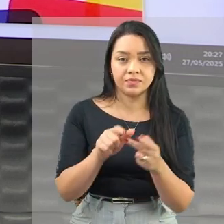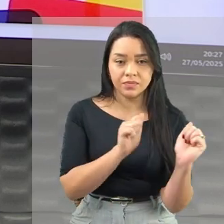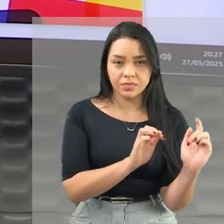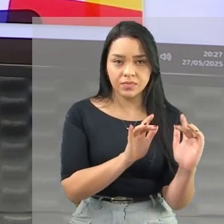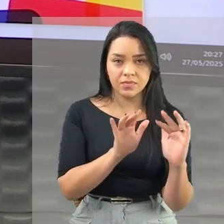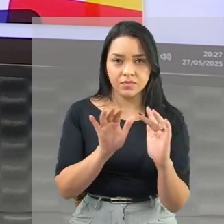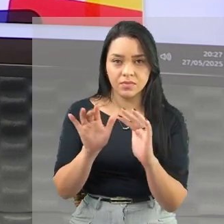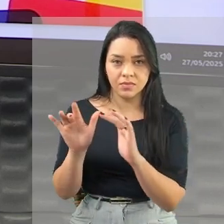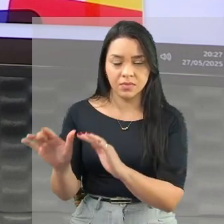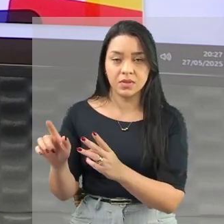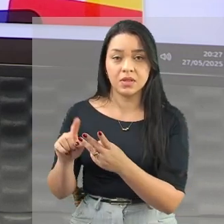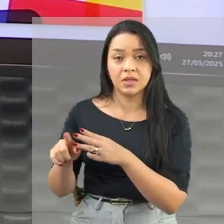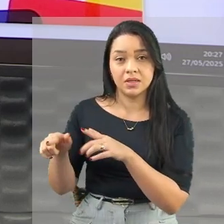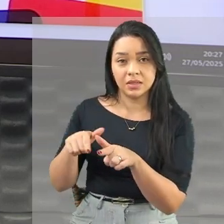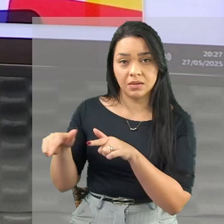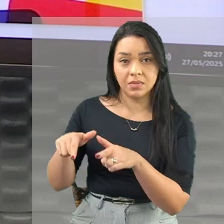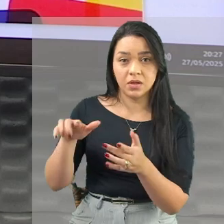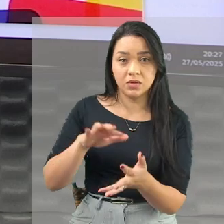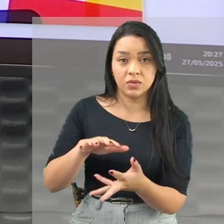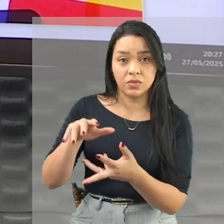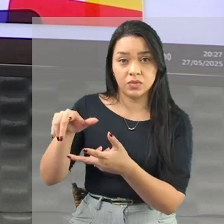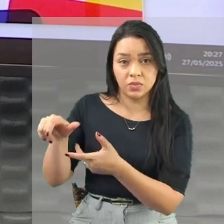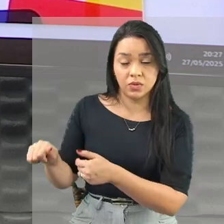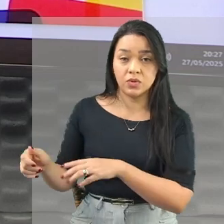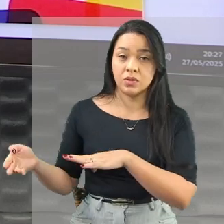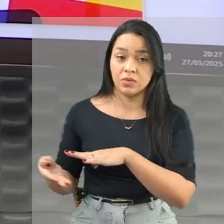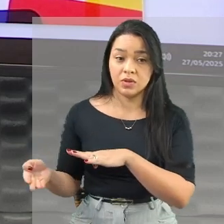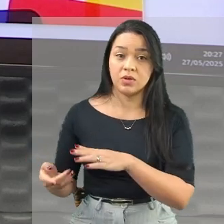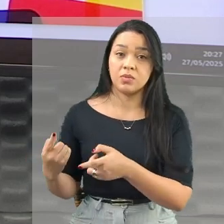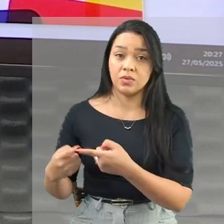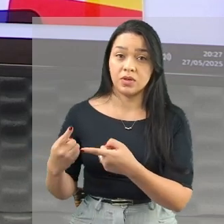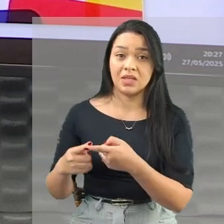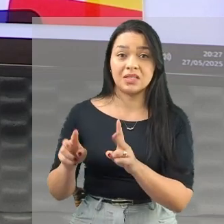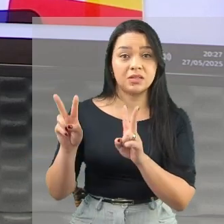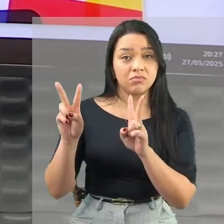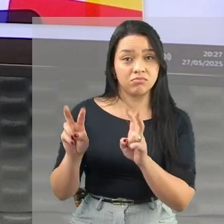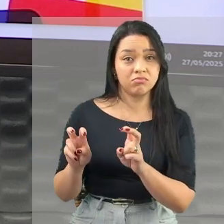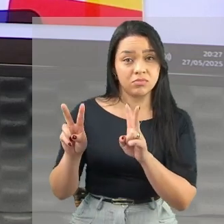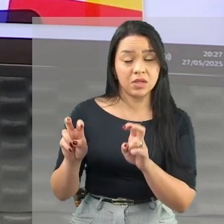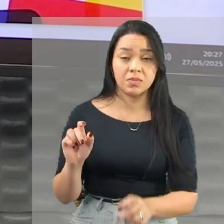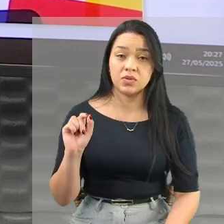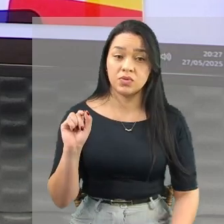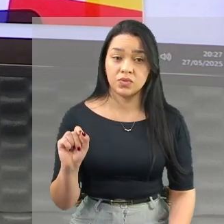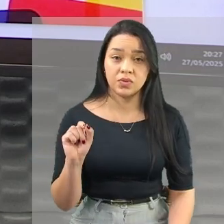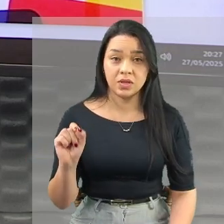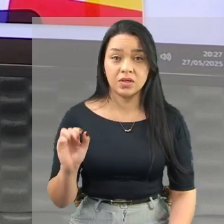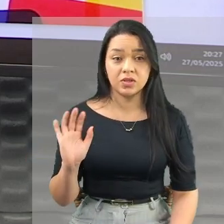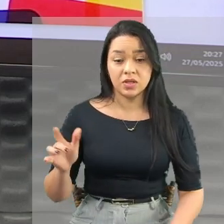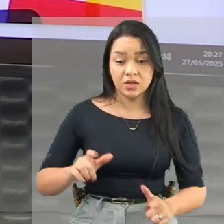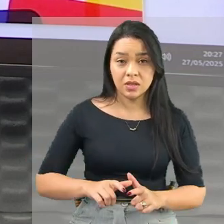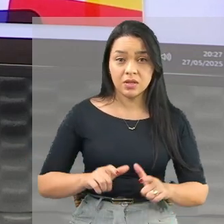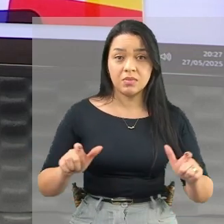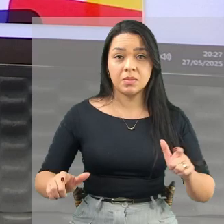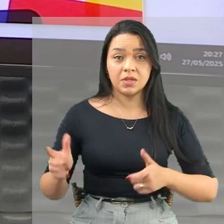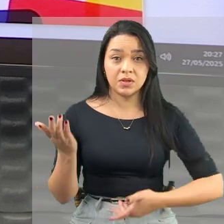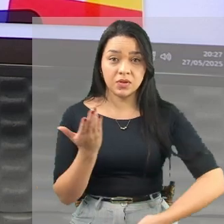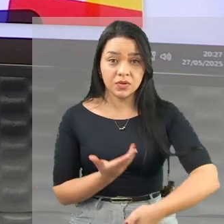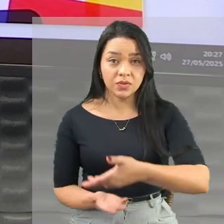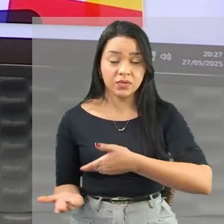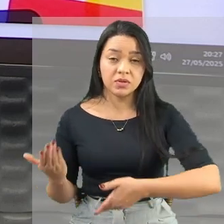e trabalho no mundo contemporâneo, porque são temas que estão amplamente envolvidos, né, e